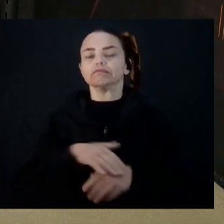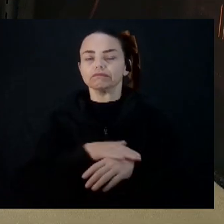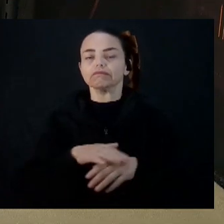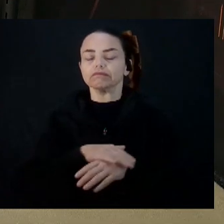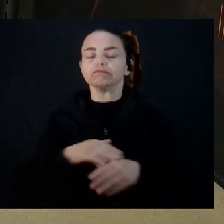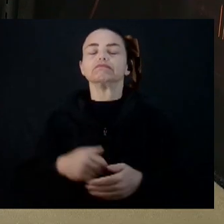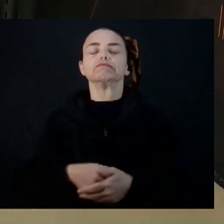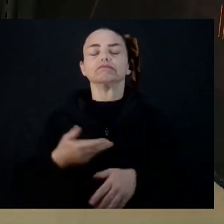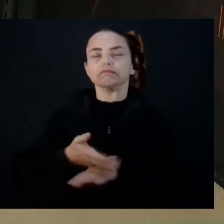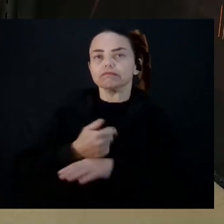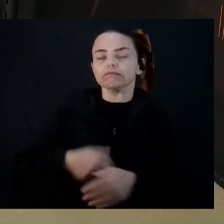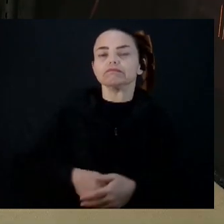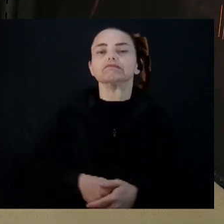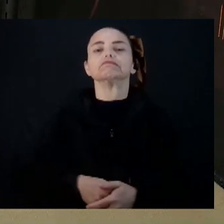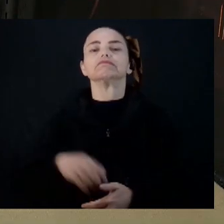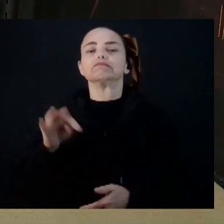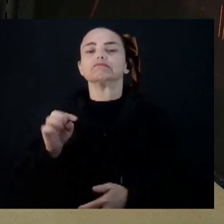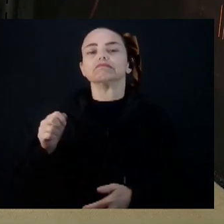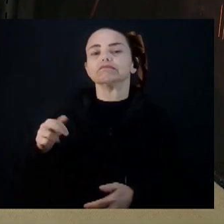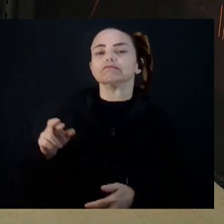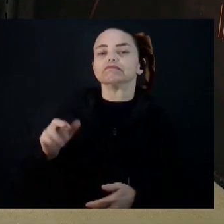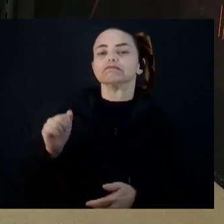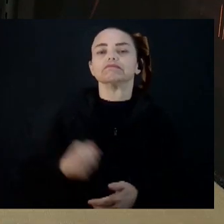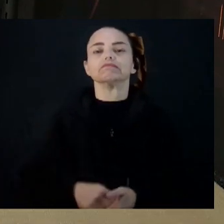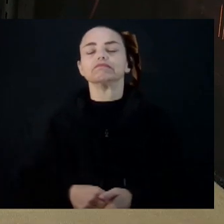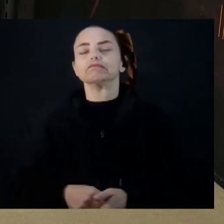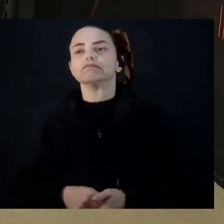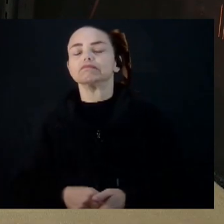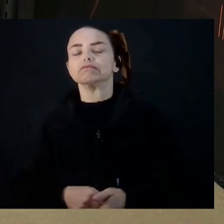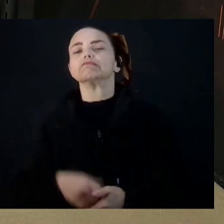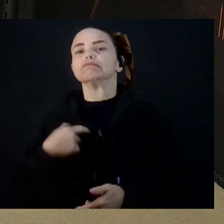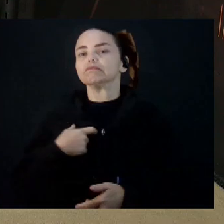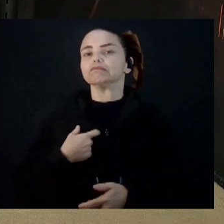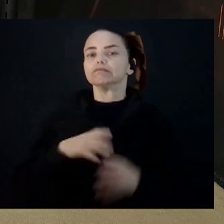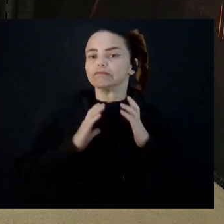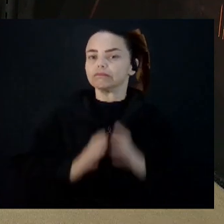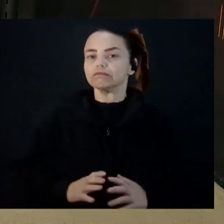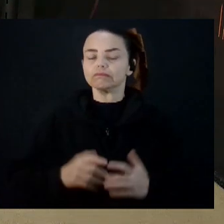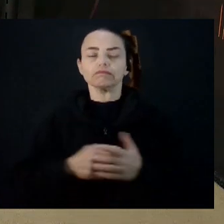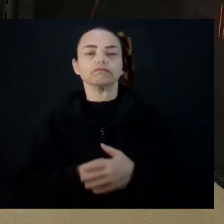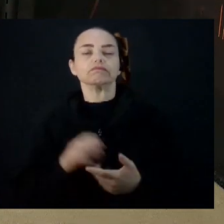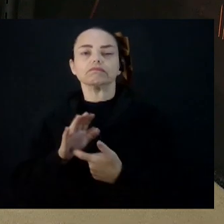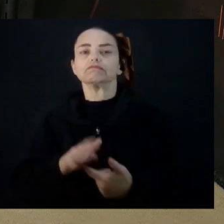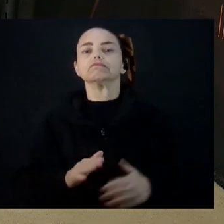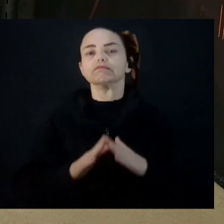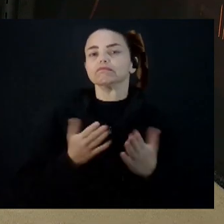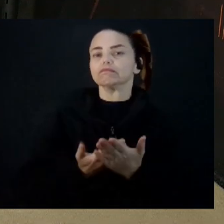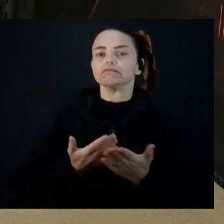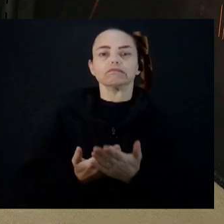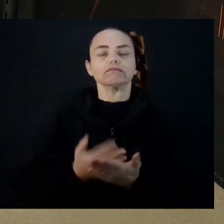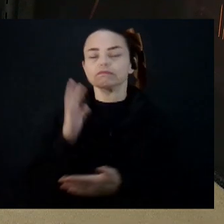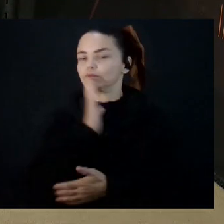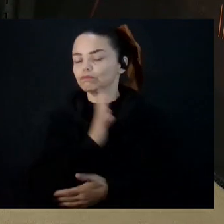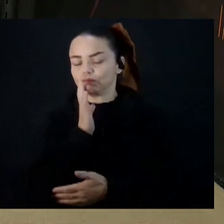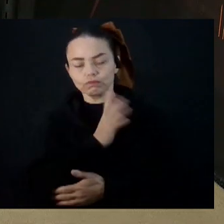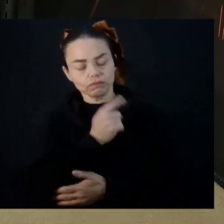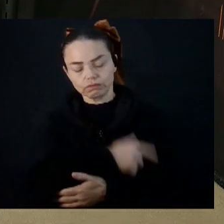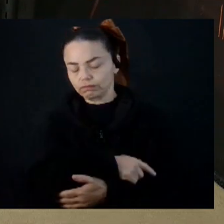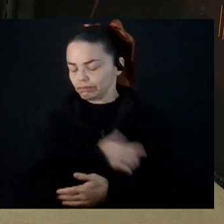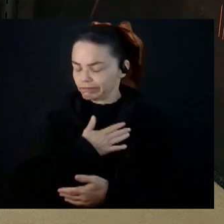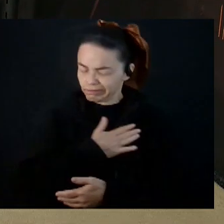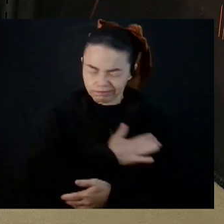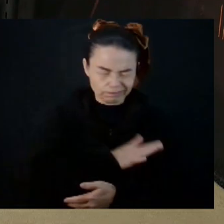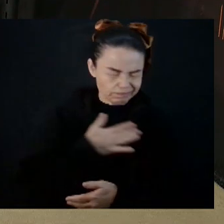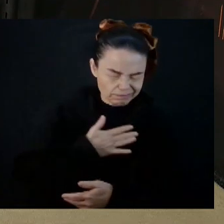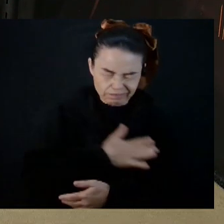né, Tâmara, os sinais que a criança dá de que a escola, de repente, não está fazendo bem para ela, da forma